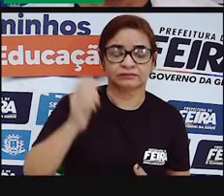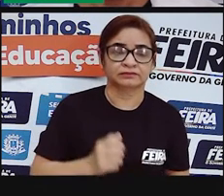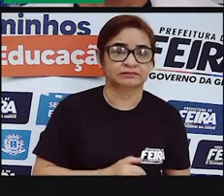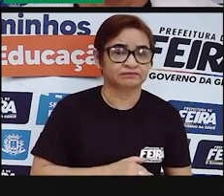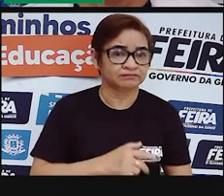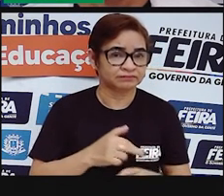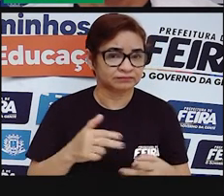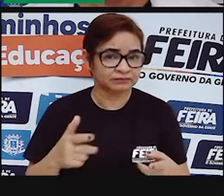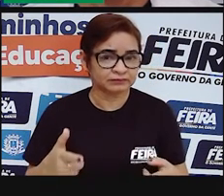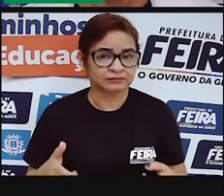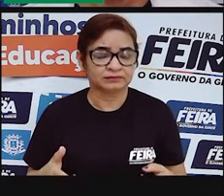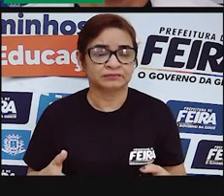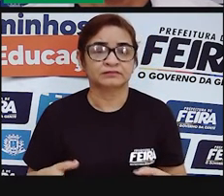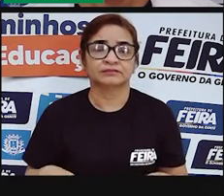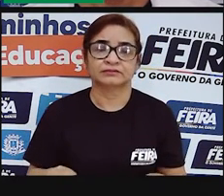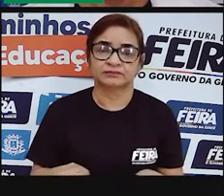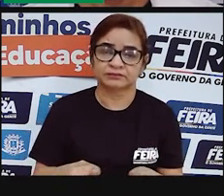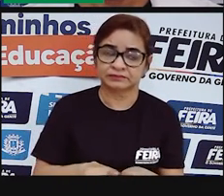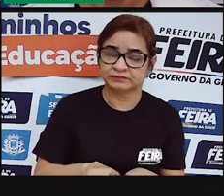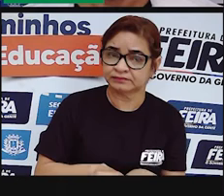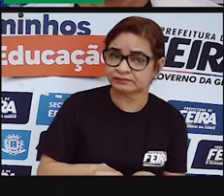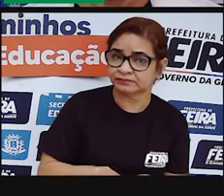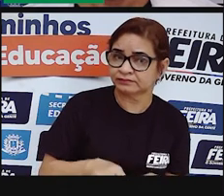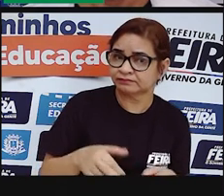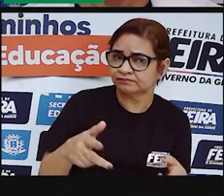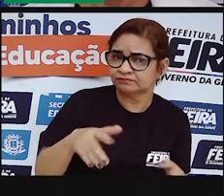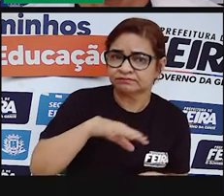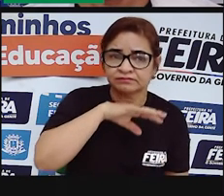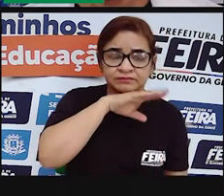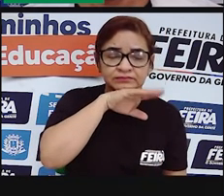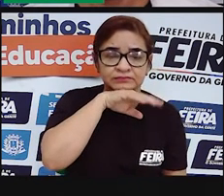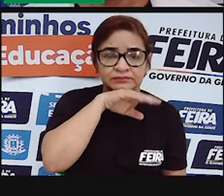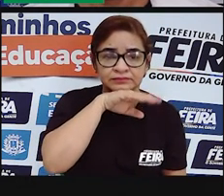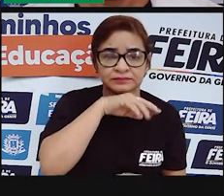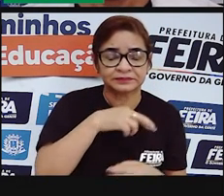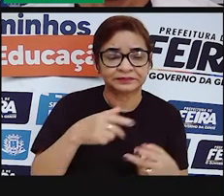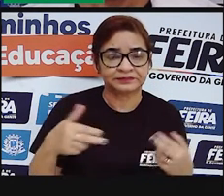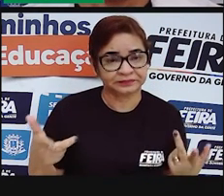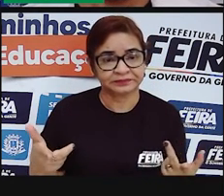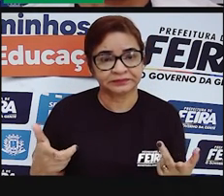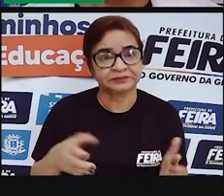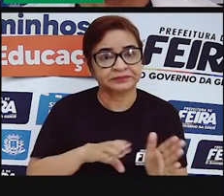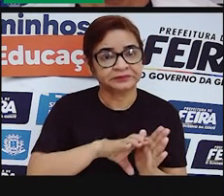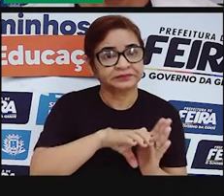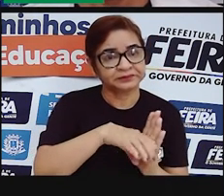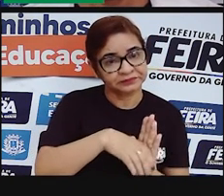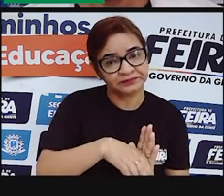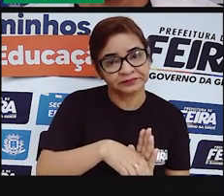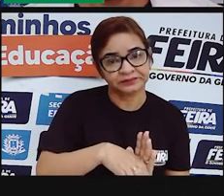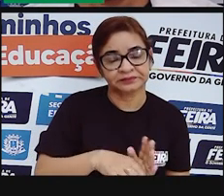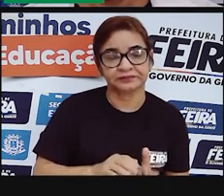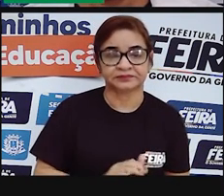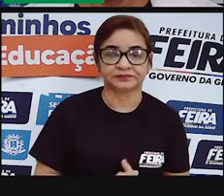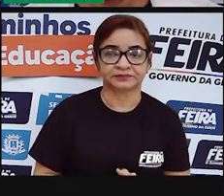humanas para seres não humanos, que podem ser objetos, animais, a depender